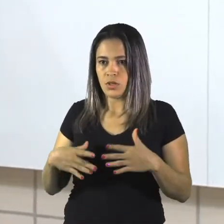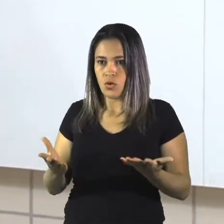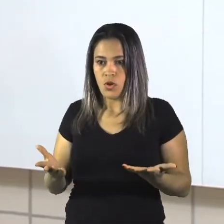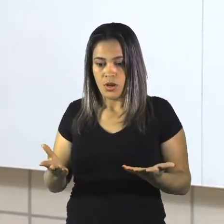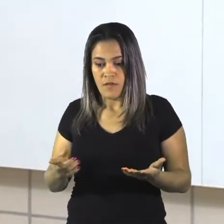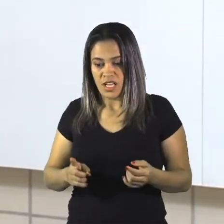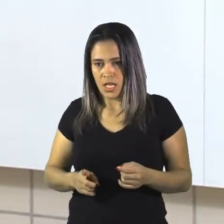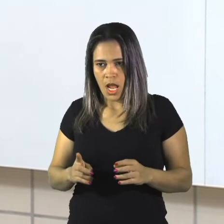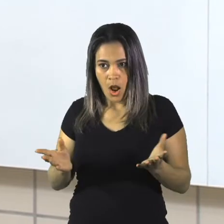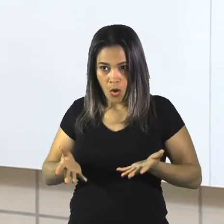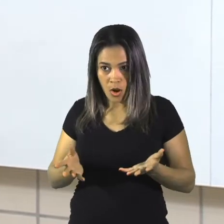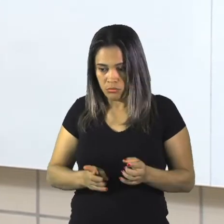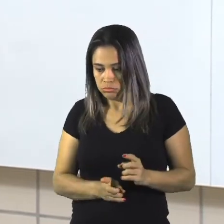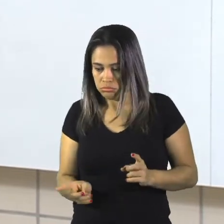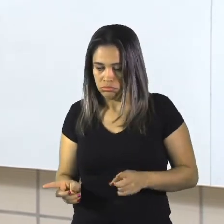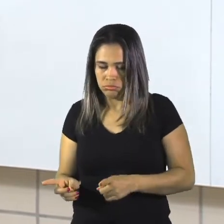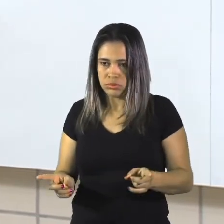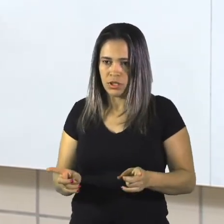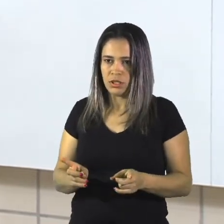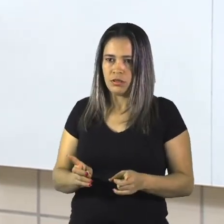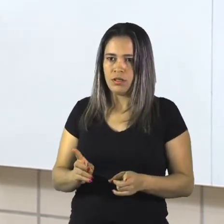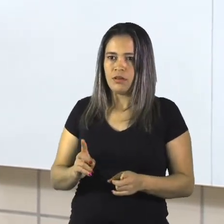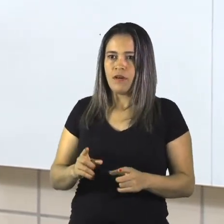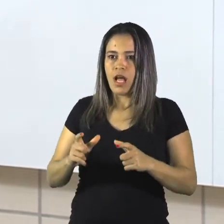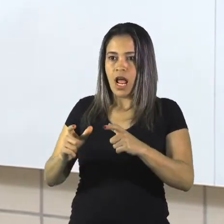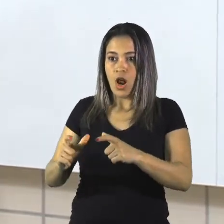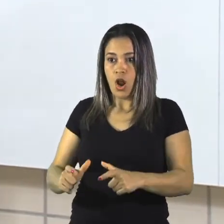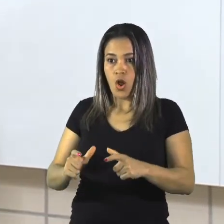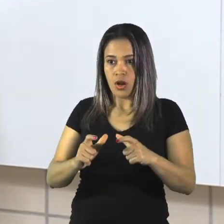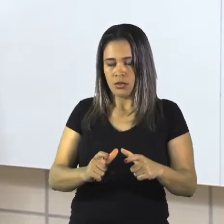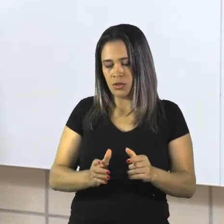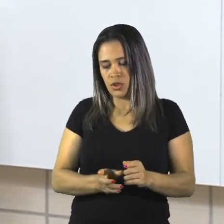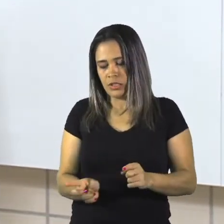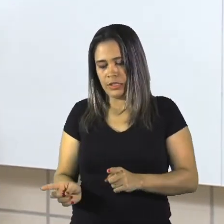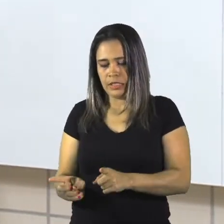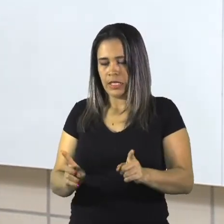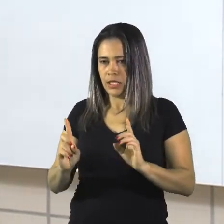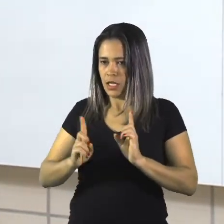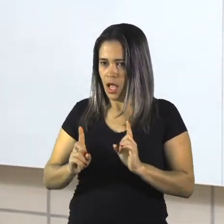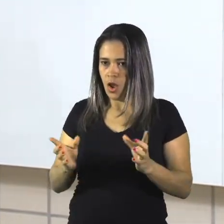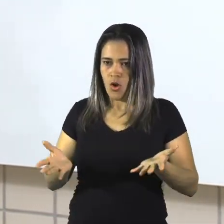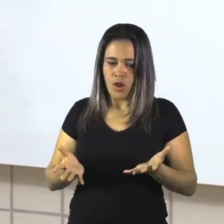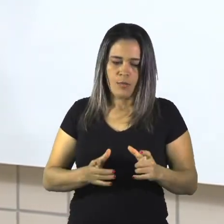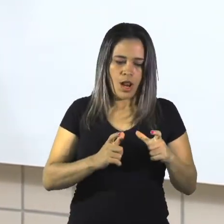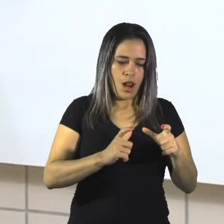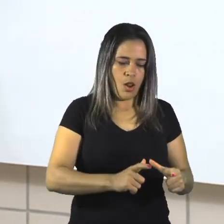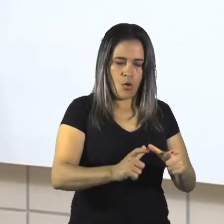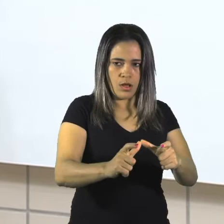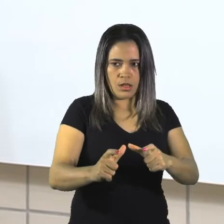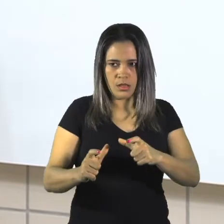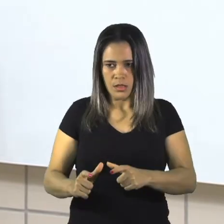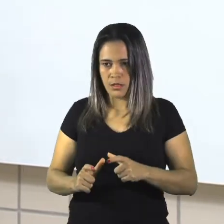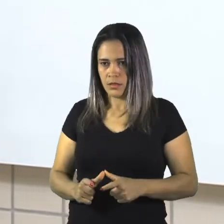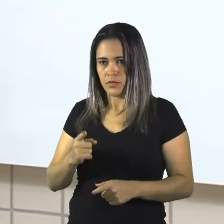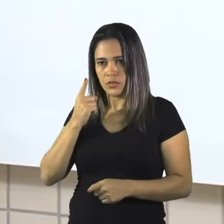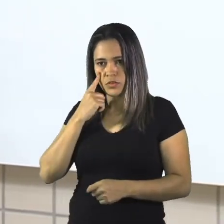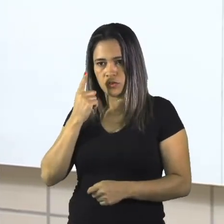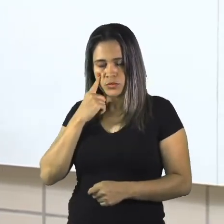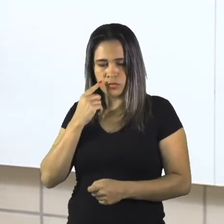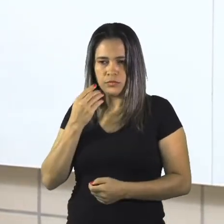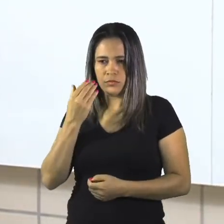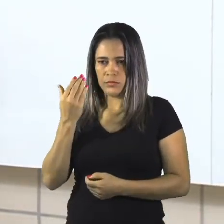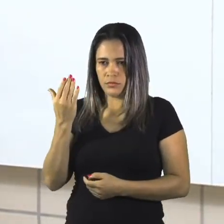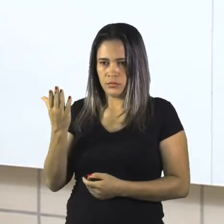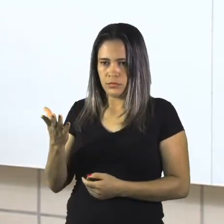com setas, a gente vai indicar com a localização, beleza? Então, olha só, se a gente olhar para as colunas, a gente vai perceber que tem